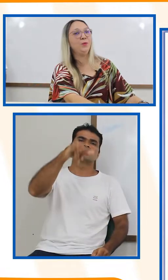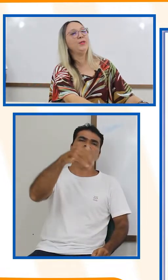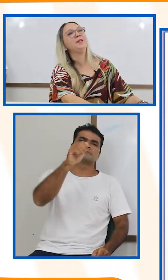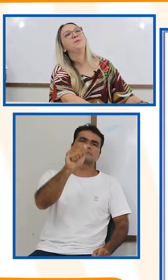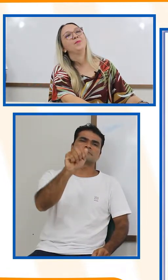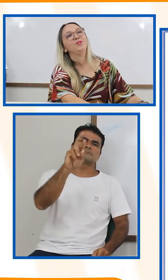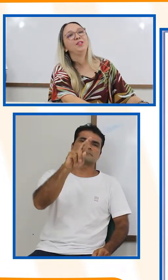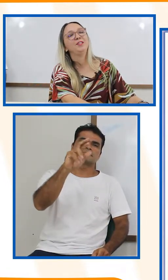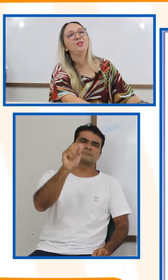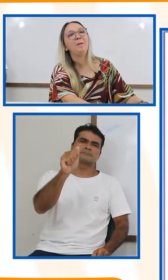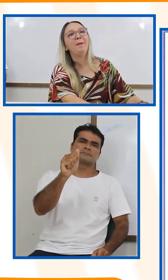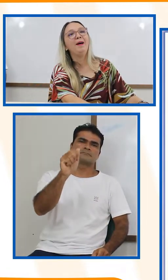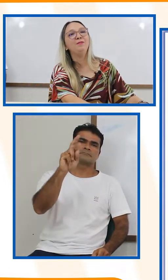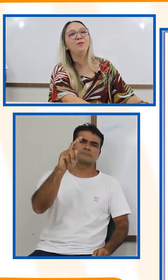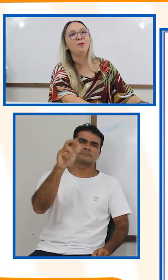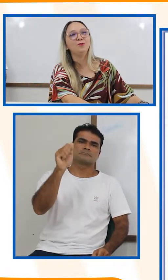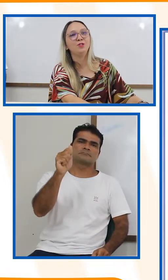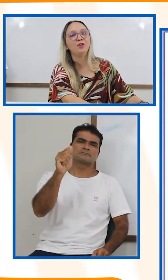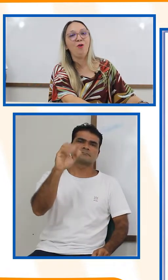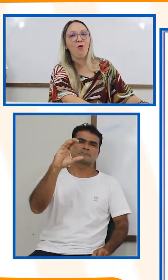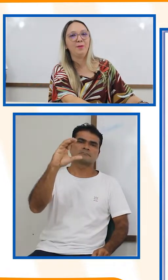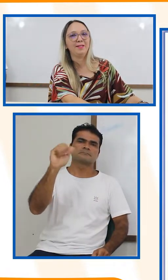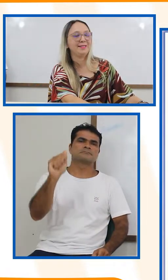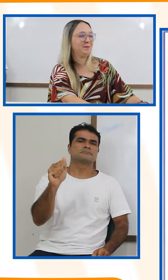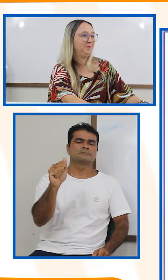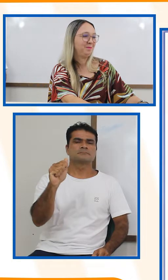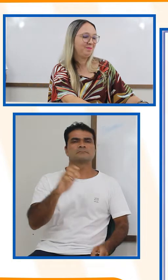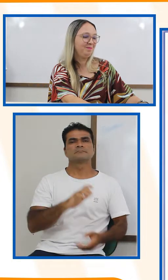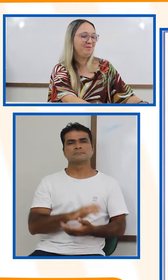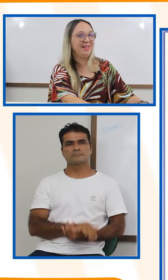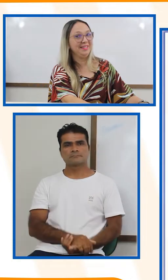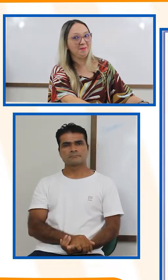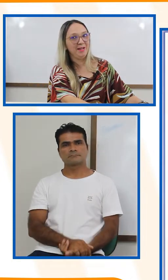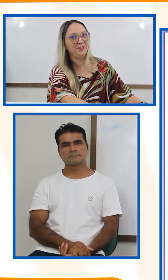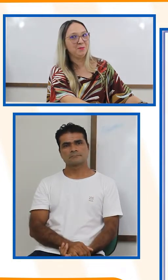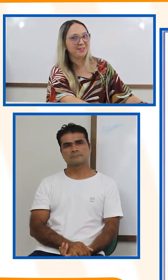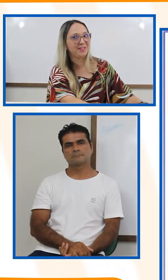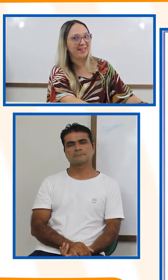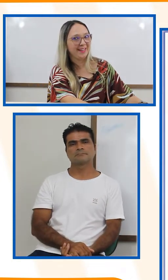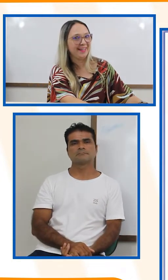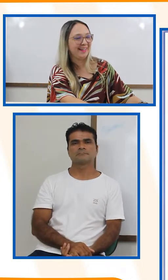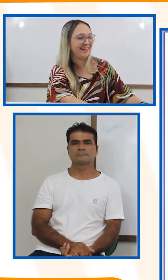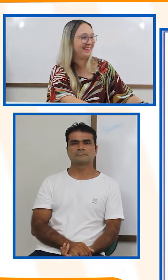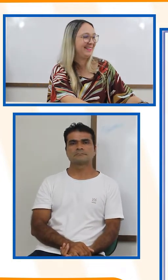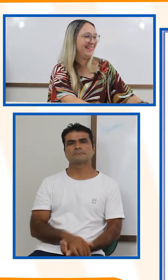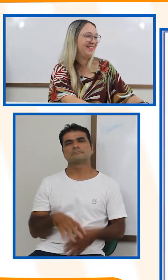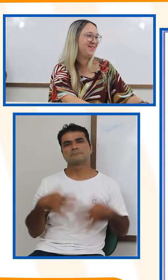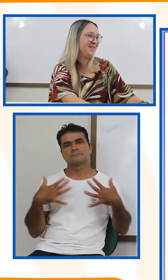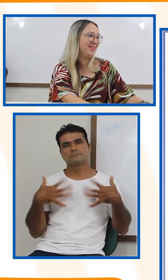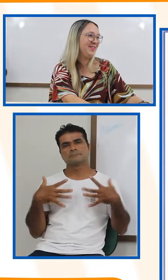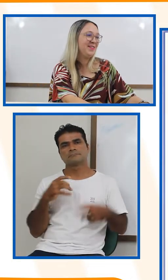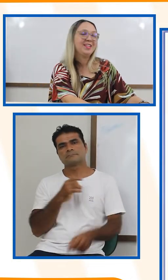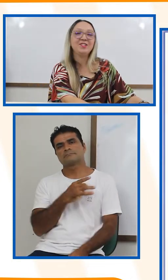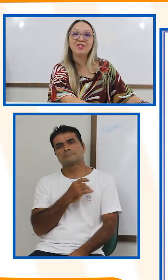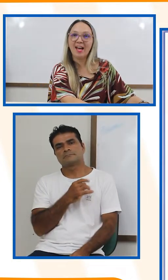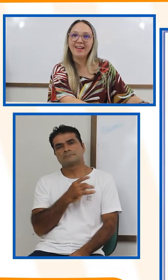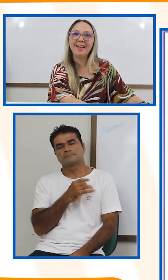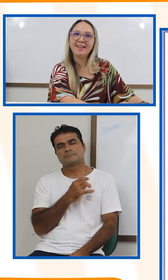jararaca. Ui, tia Cris tem pavor de cobras. Ainda mais de uma jararaca.